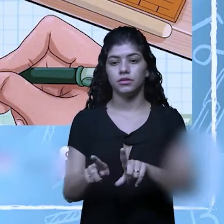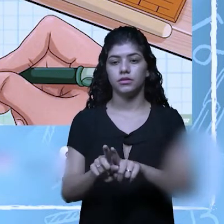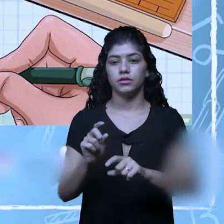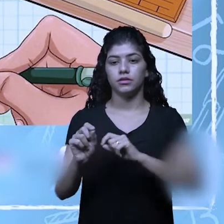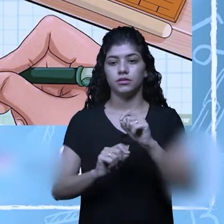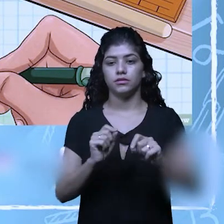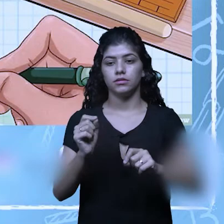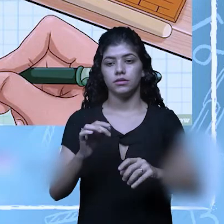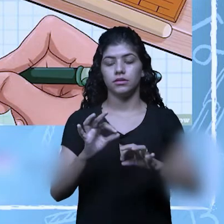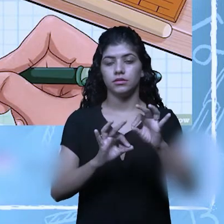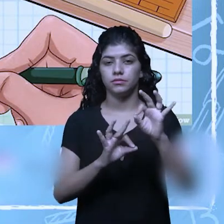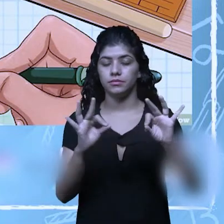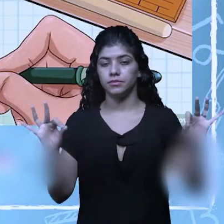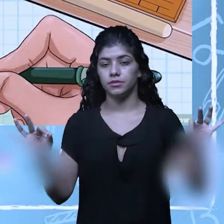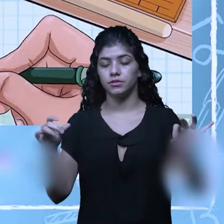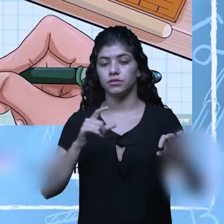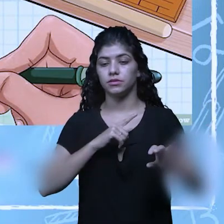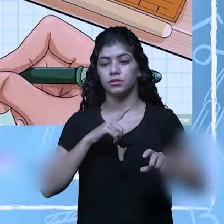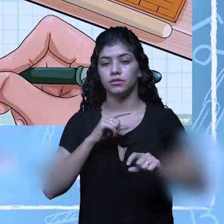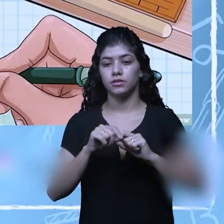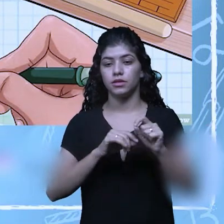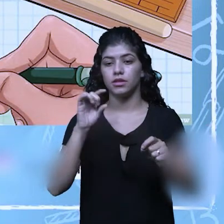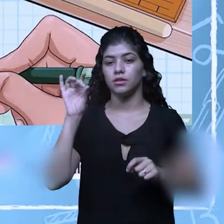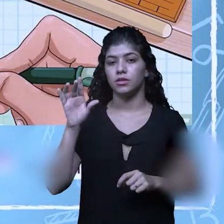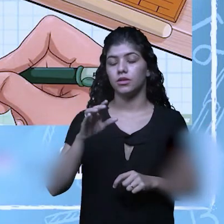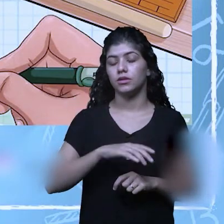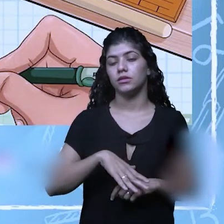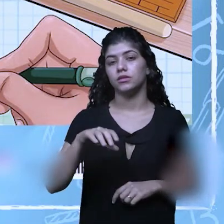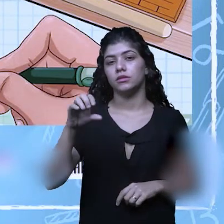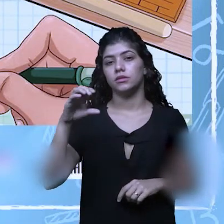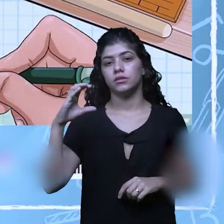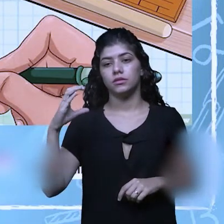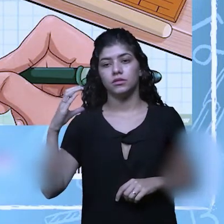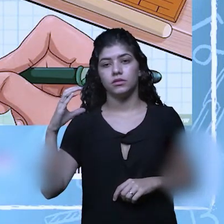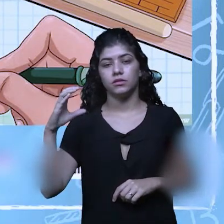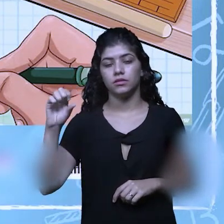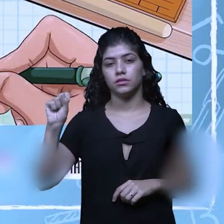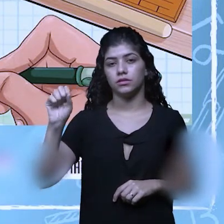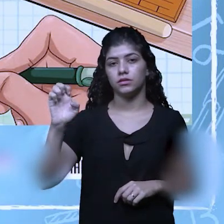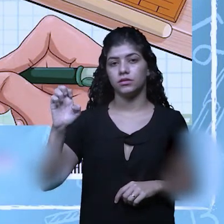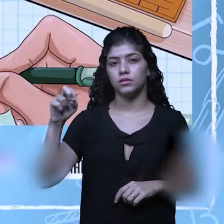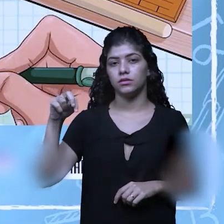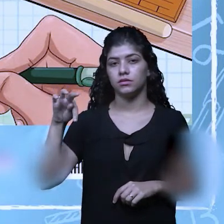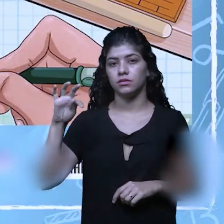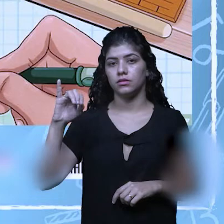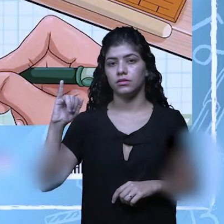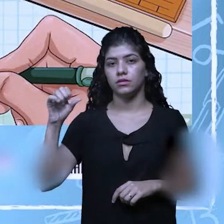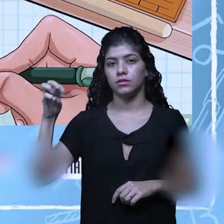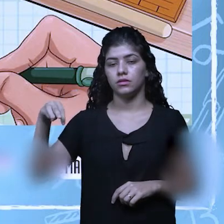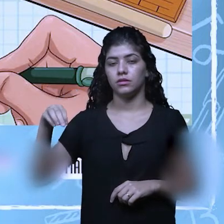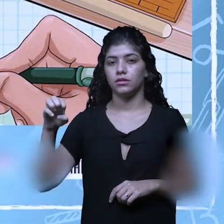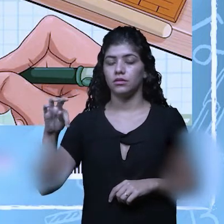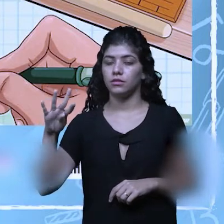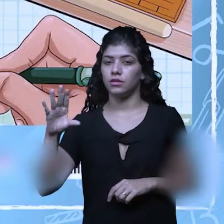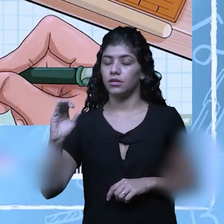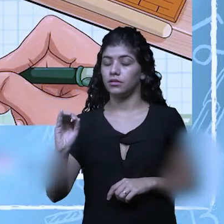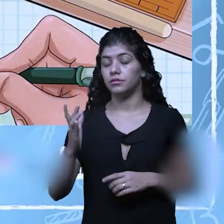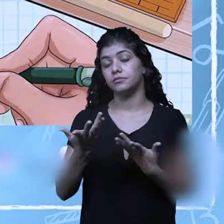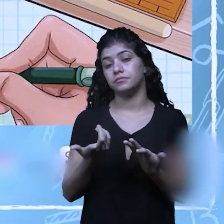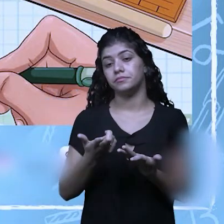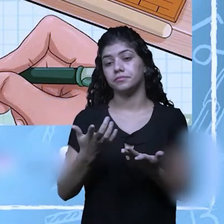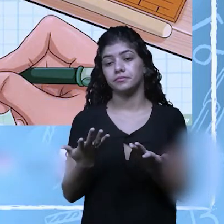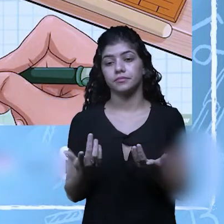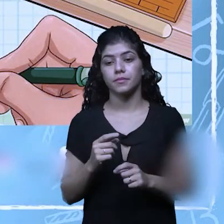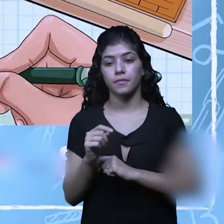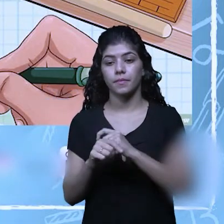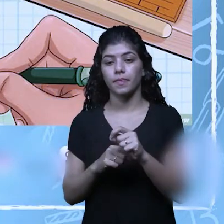entretanto, a medição, a escala ali só tem apenas centímetros. Você verifica que não tem aquelas linhas de milímetros, então